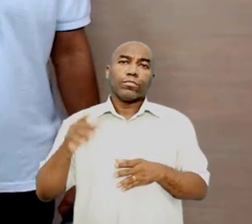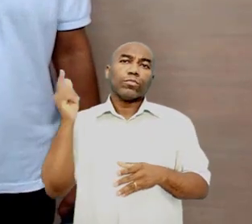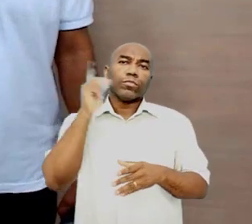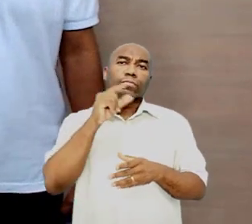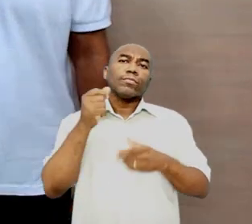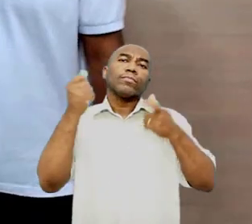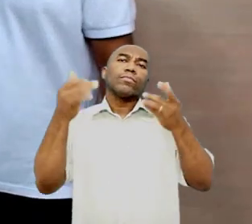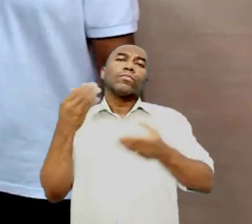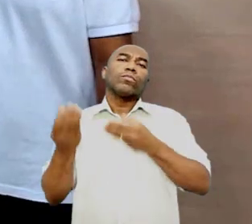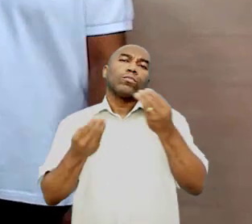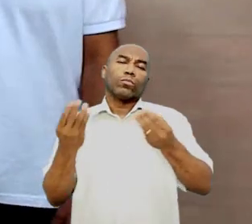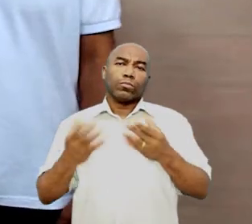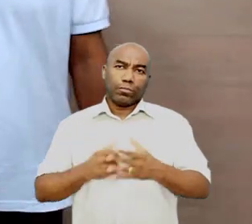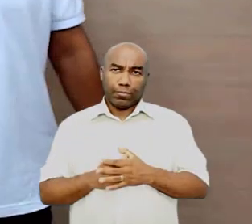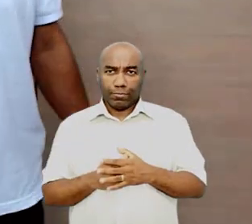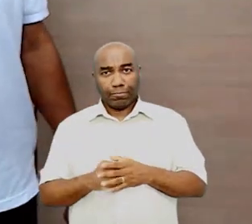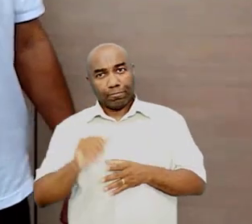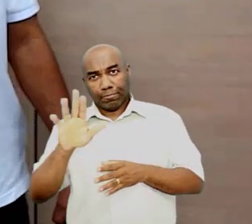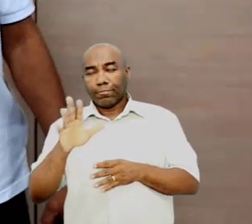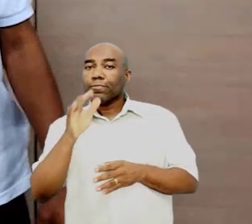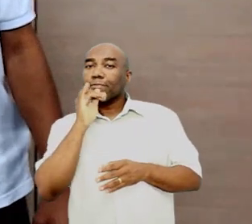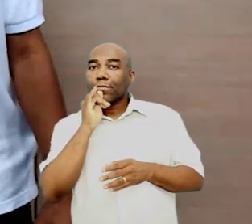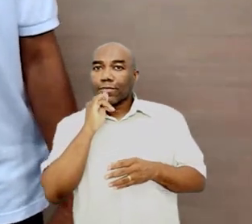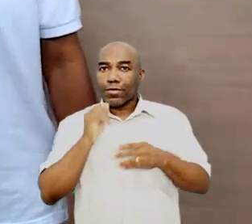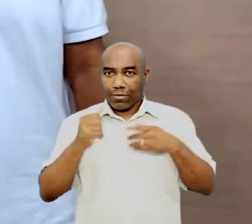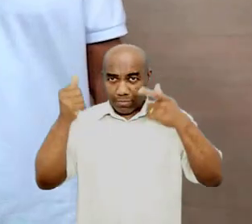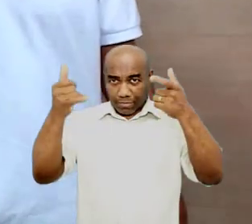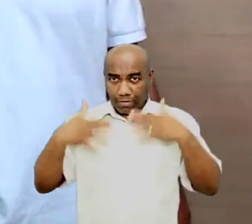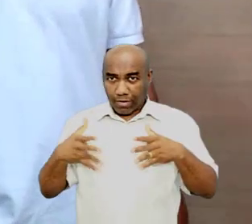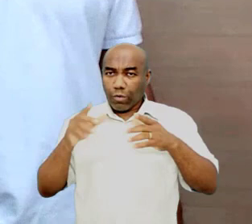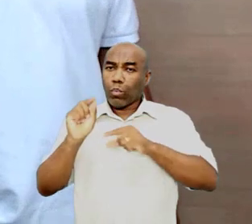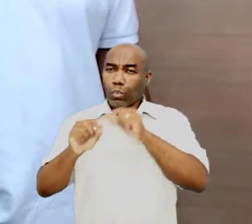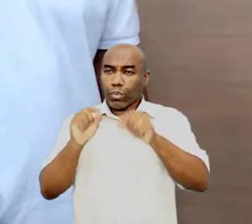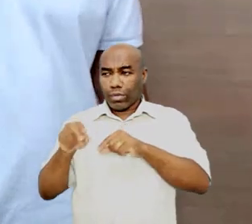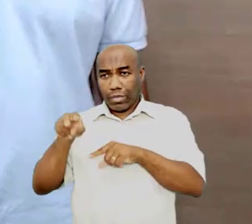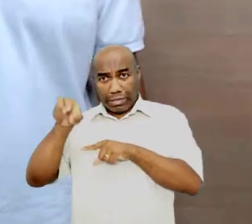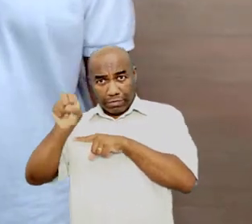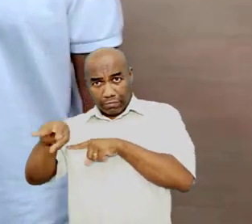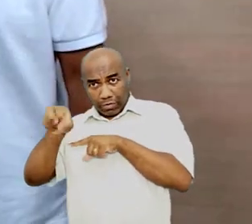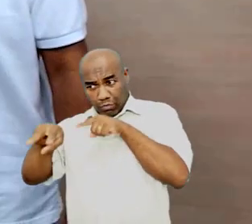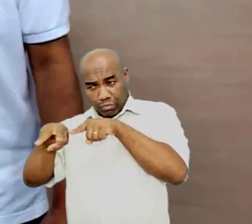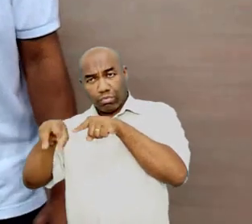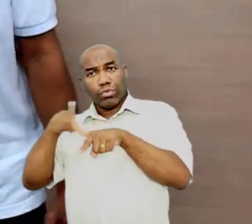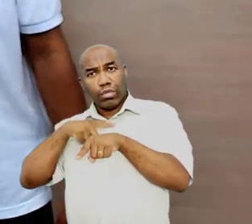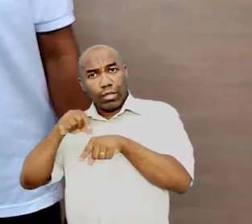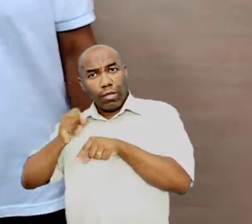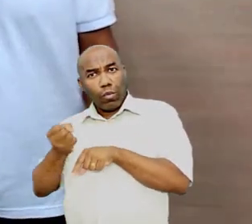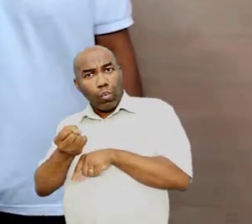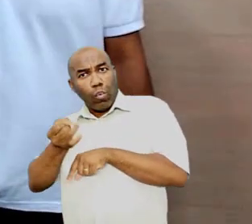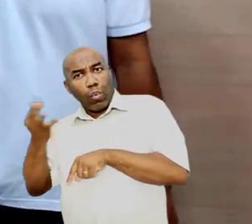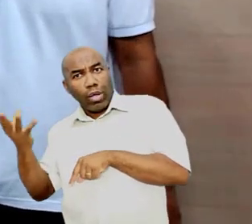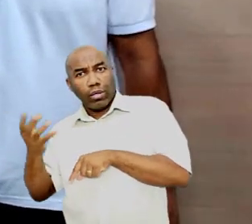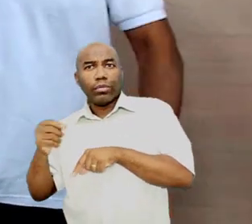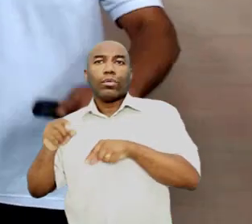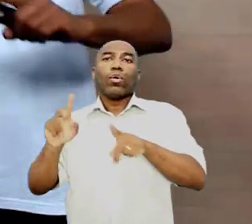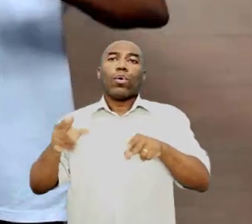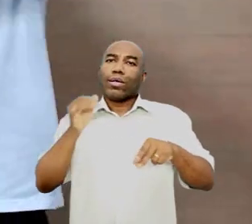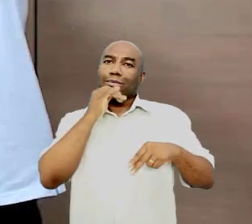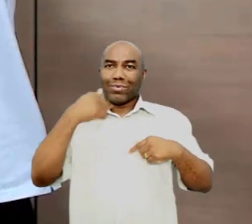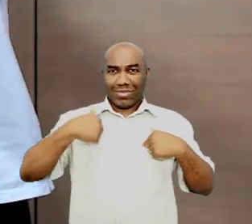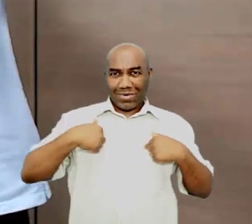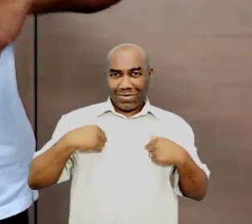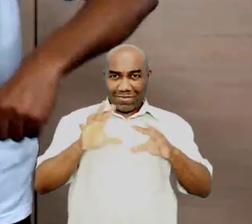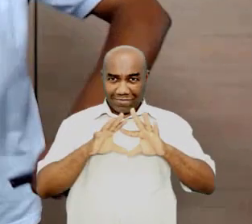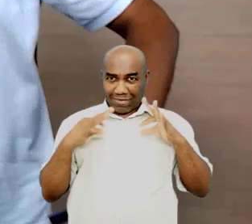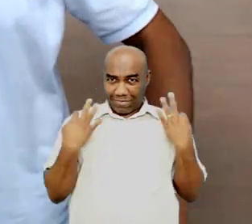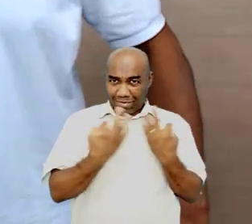família. Então, quando eu falo vírus tem família, eu tenho que colocar em mente o seguinte: como